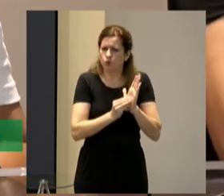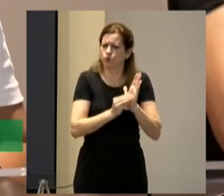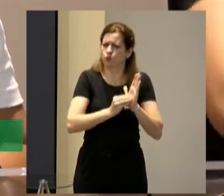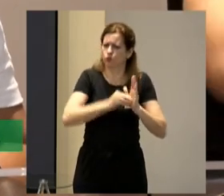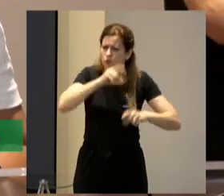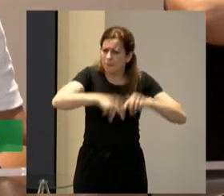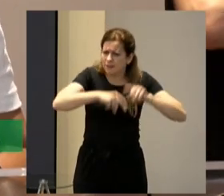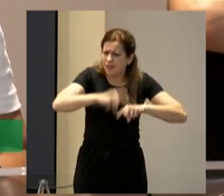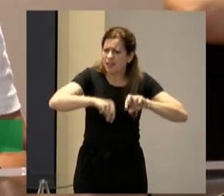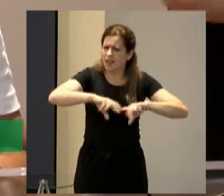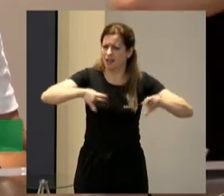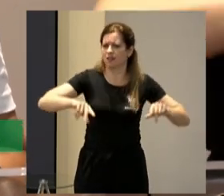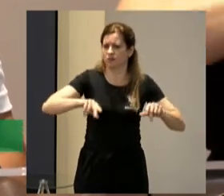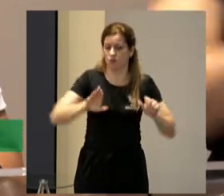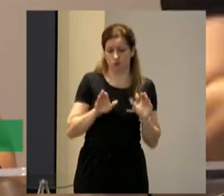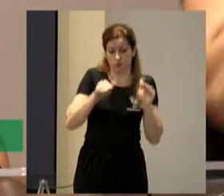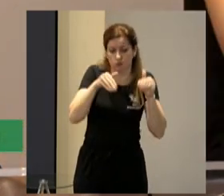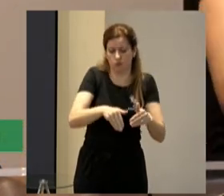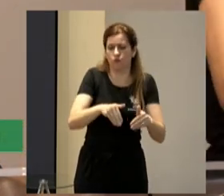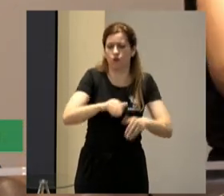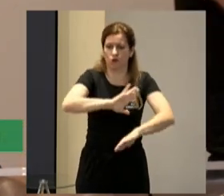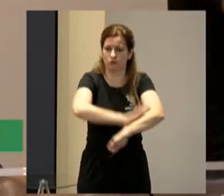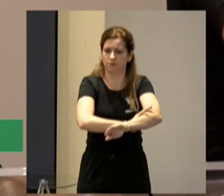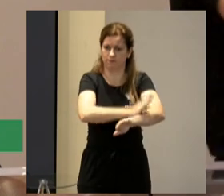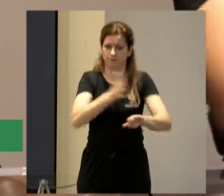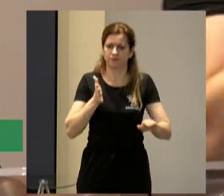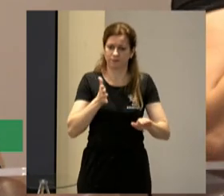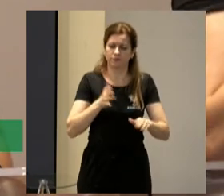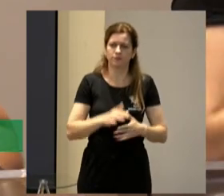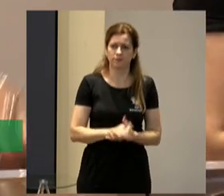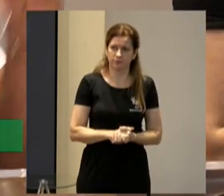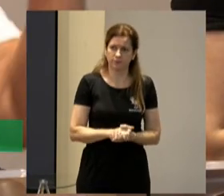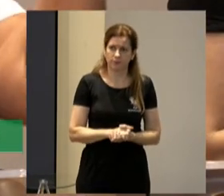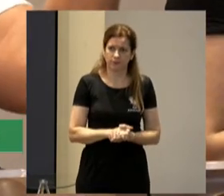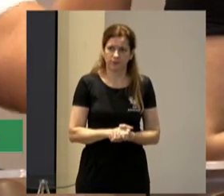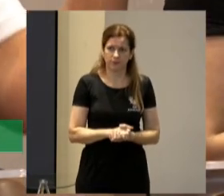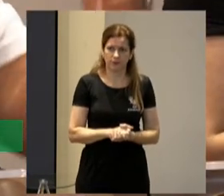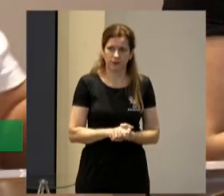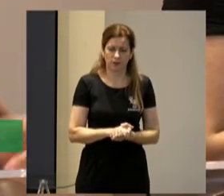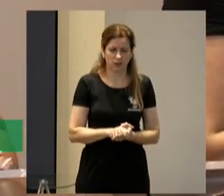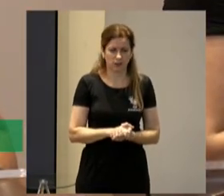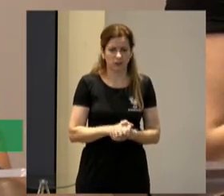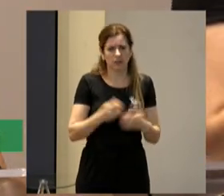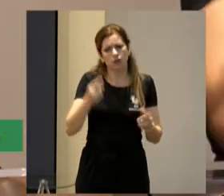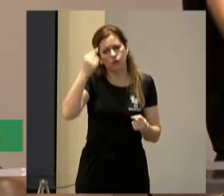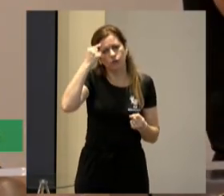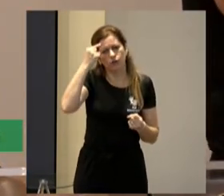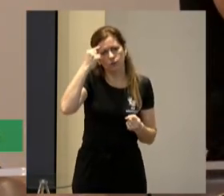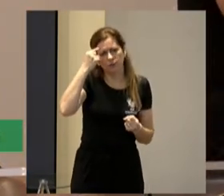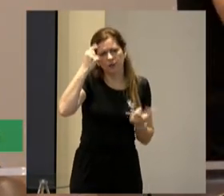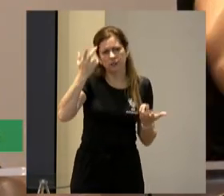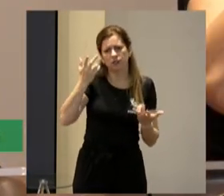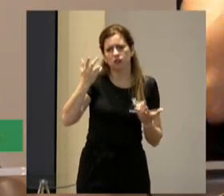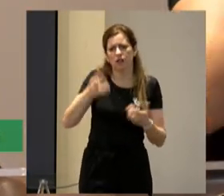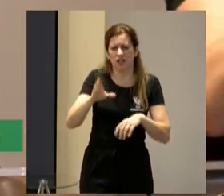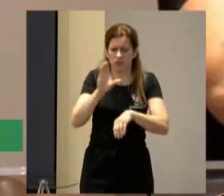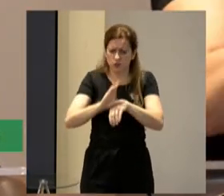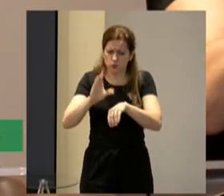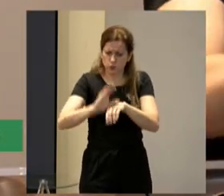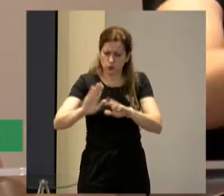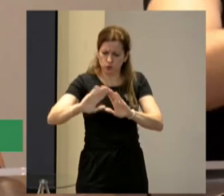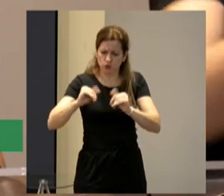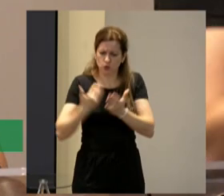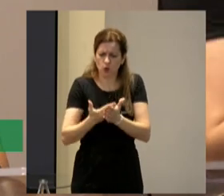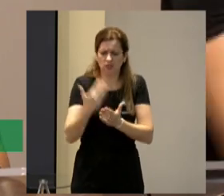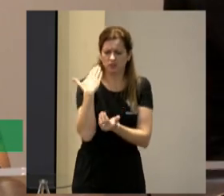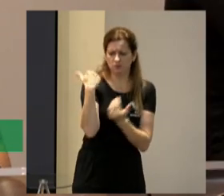professores, que eu acho que é a minha vocação. Né? Eu não tenho vocação de ministrar cursos para estudantes em escola. Me chamam, mas eu